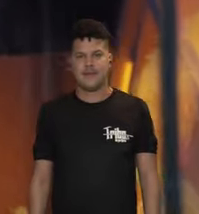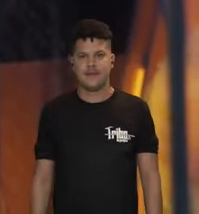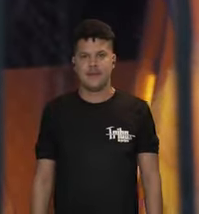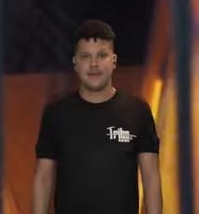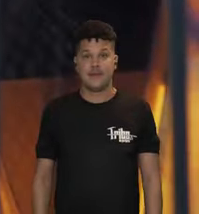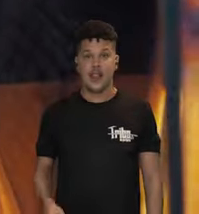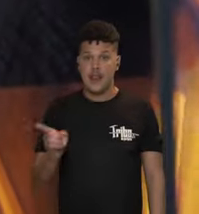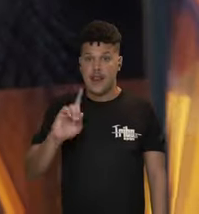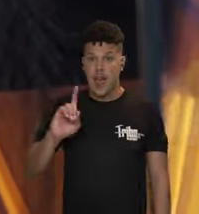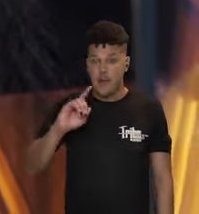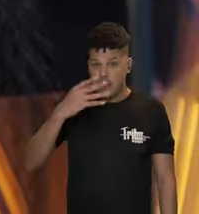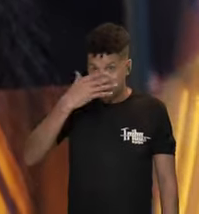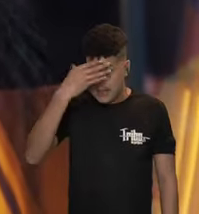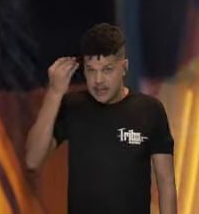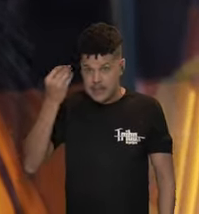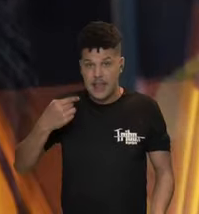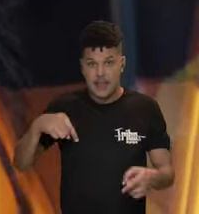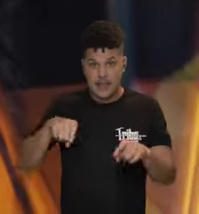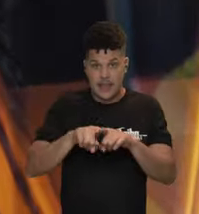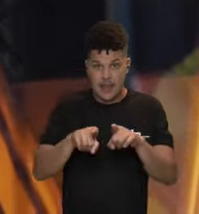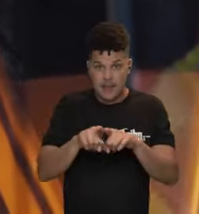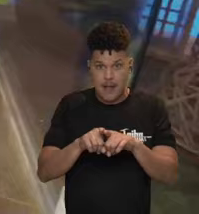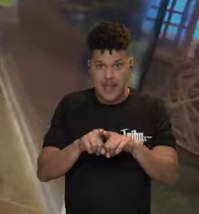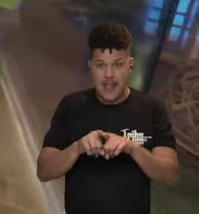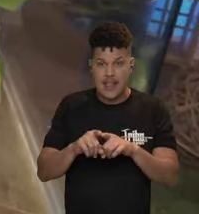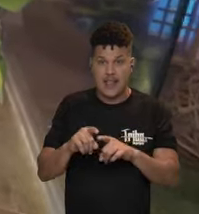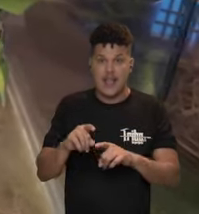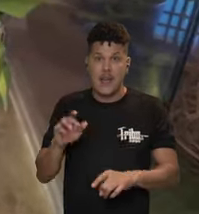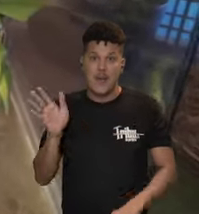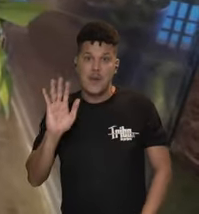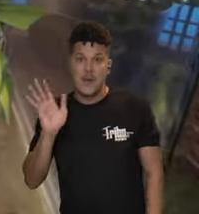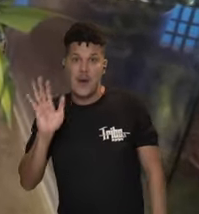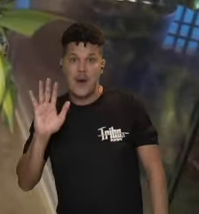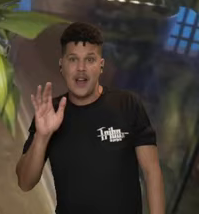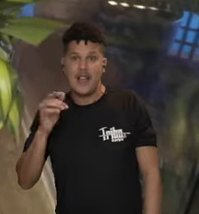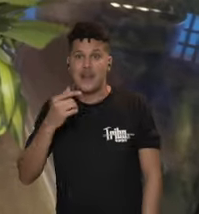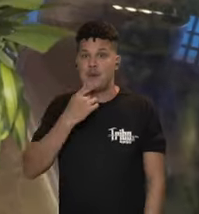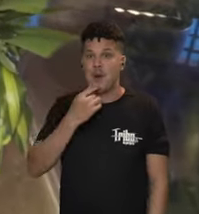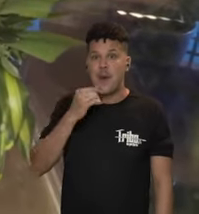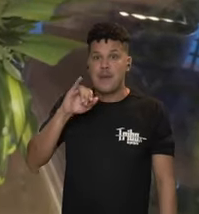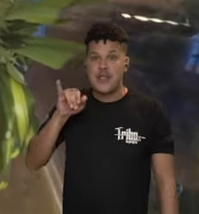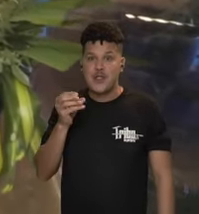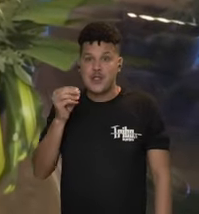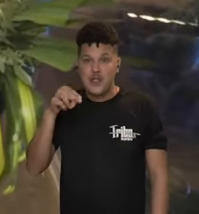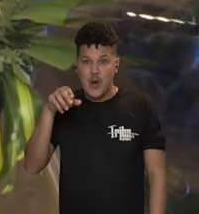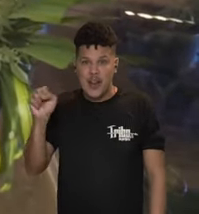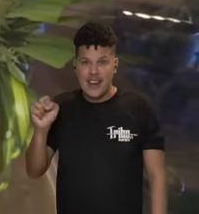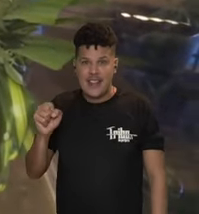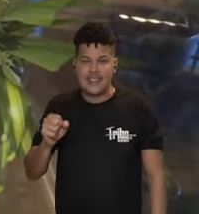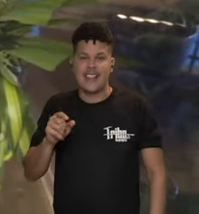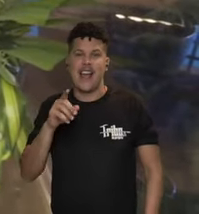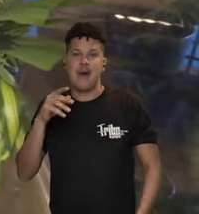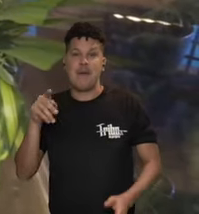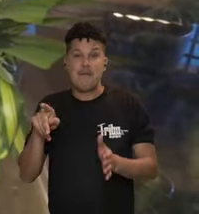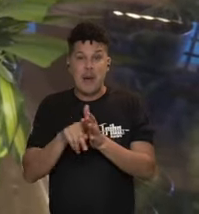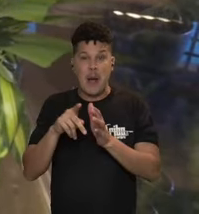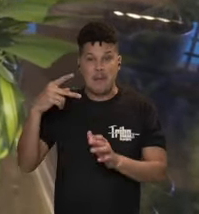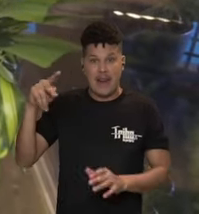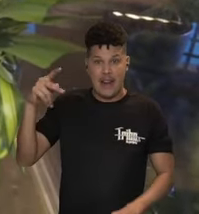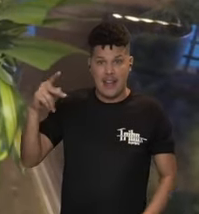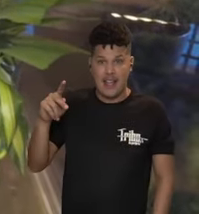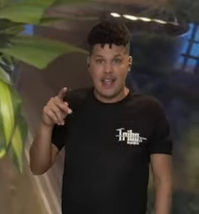não esquecer também, mano, mandar um salve lá pro seu Jonas, mano, lá de Goiânia. Seu Jonas, seu Jonas, nossa, seu Jonas, é nóis, hein? É louco, The